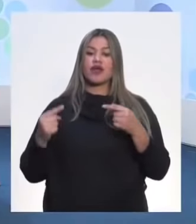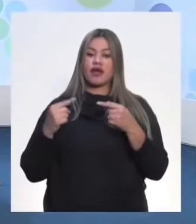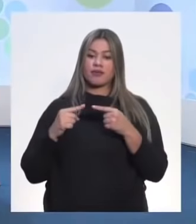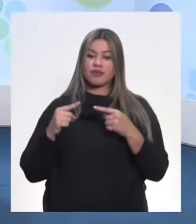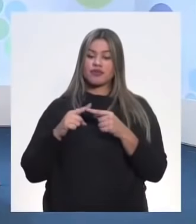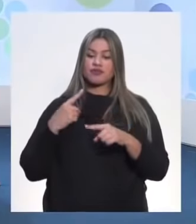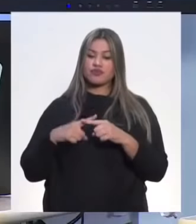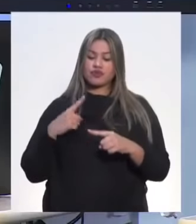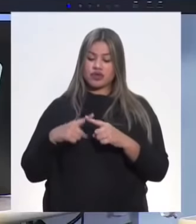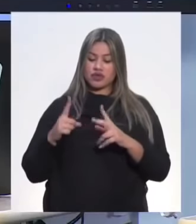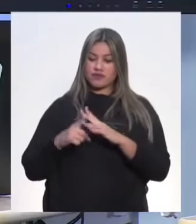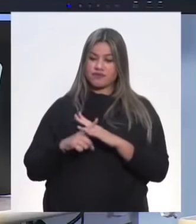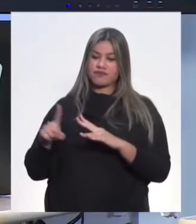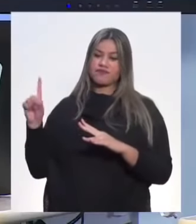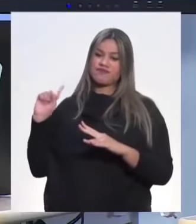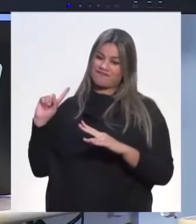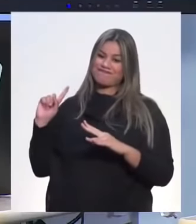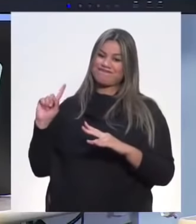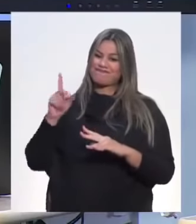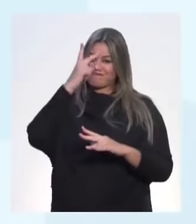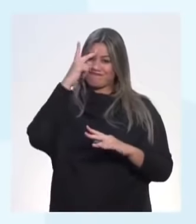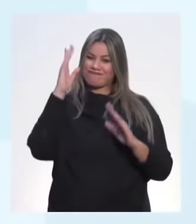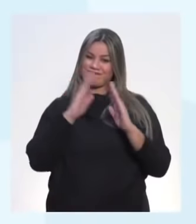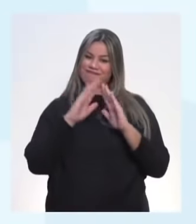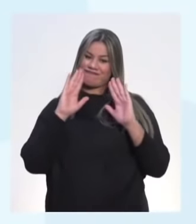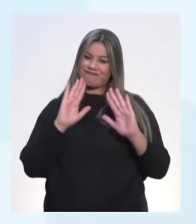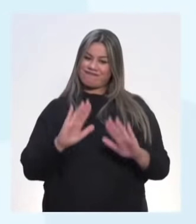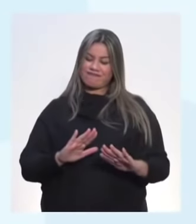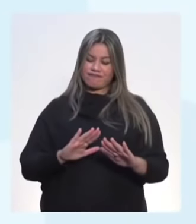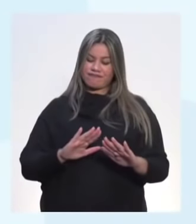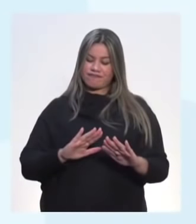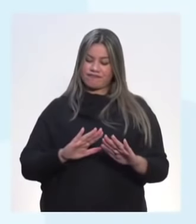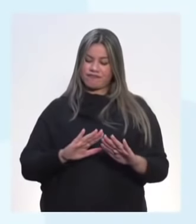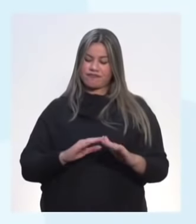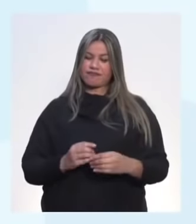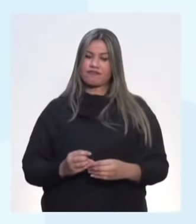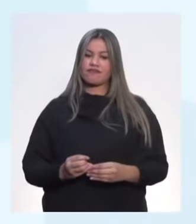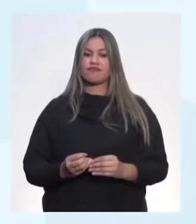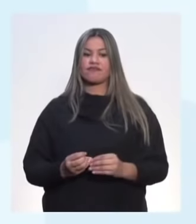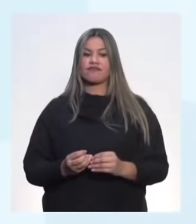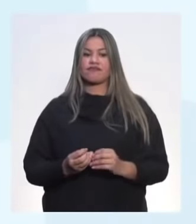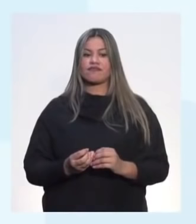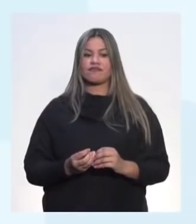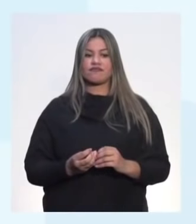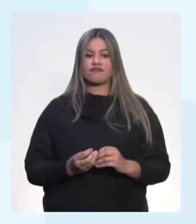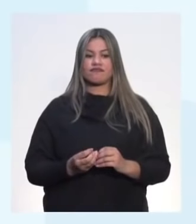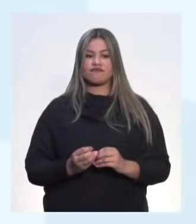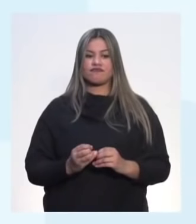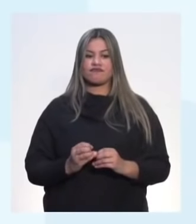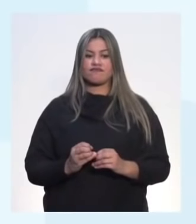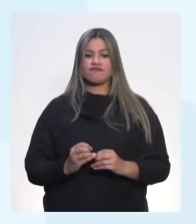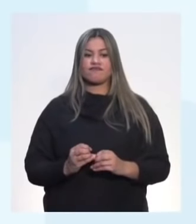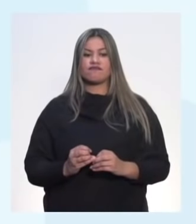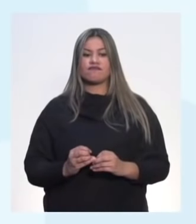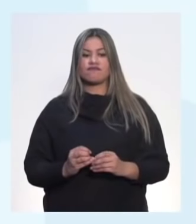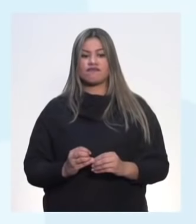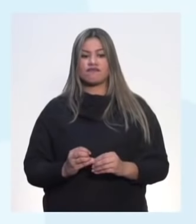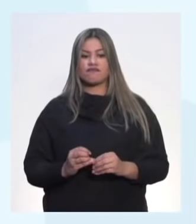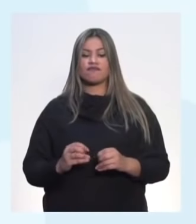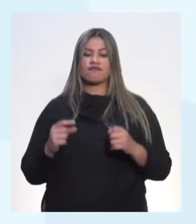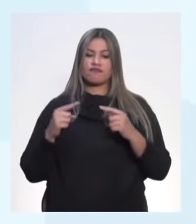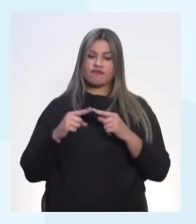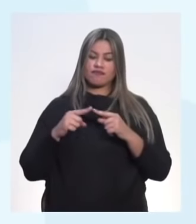distanciamento social da população mundial. Alguém colocou que as pessoas estão mais presas dentro de casa? Pode ir respondendo aí, tá, gente? Causado